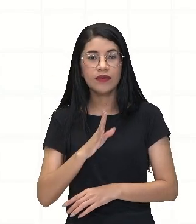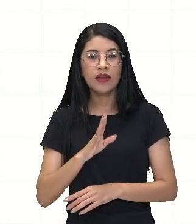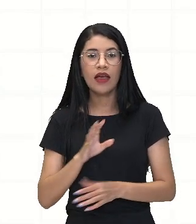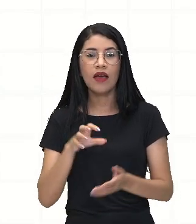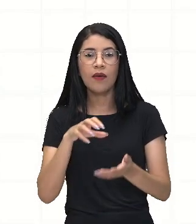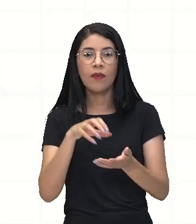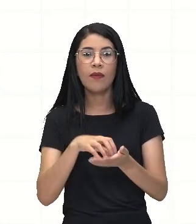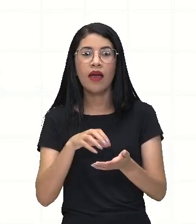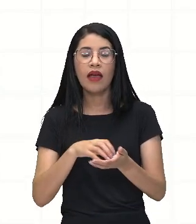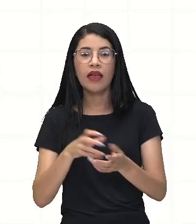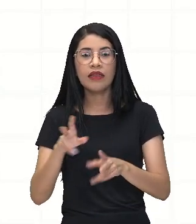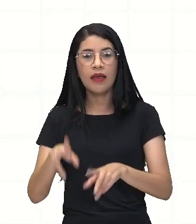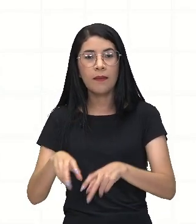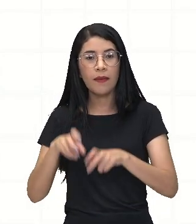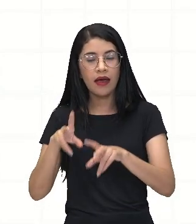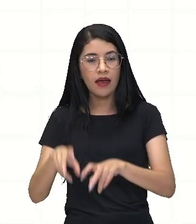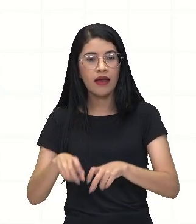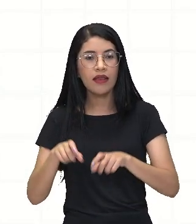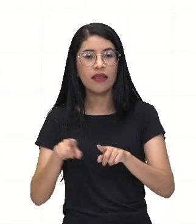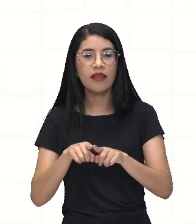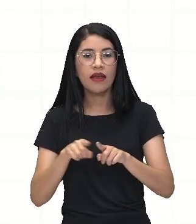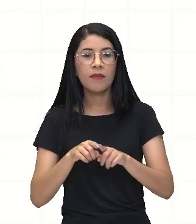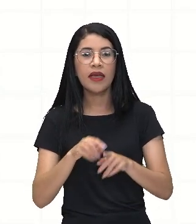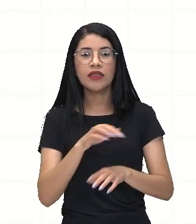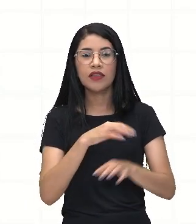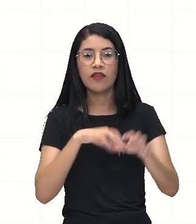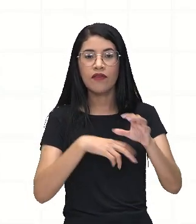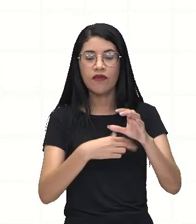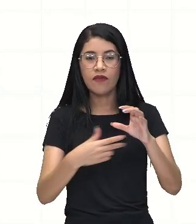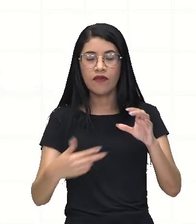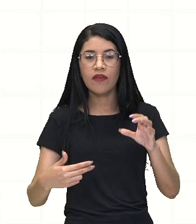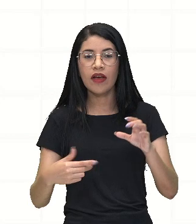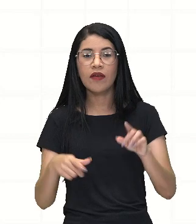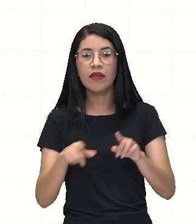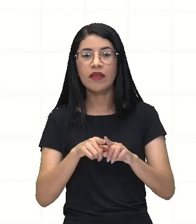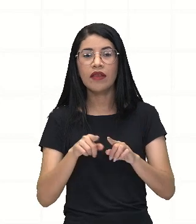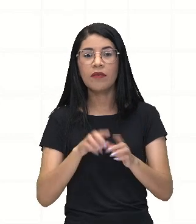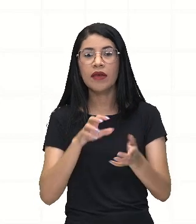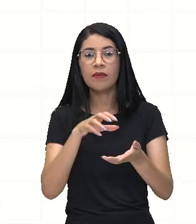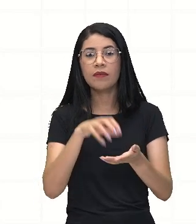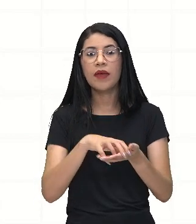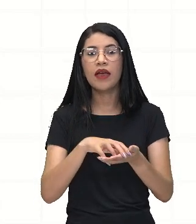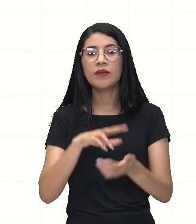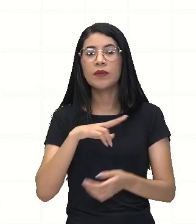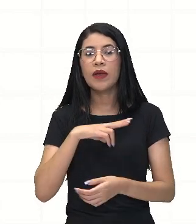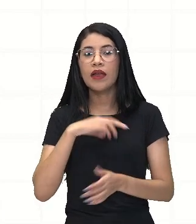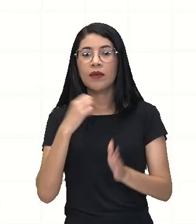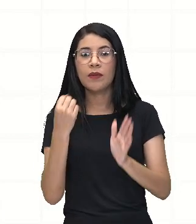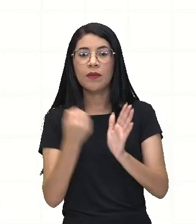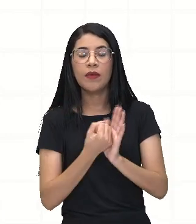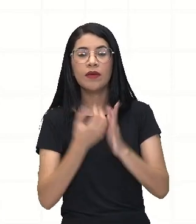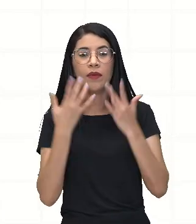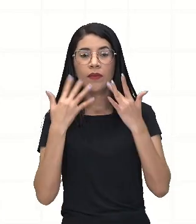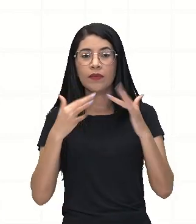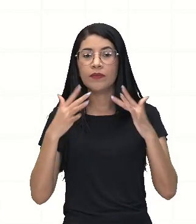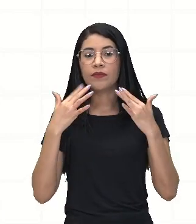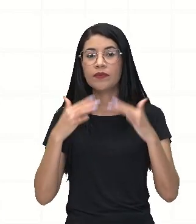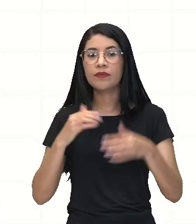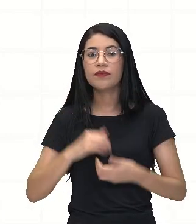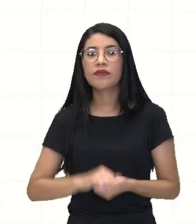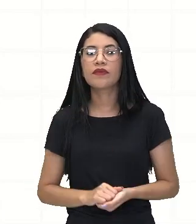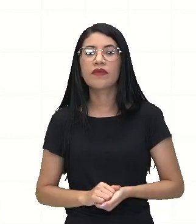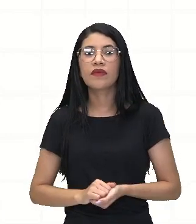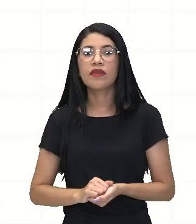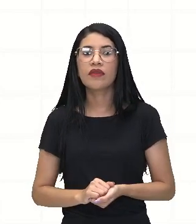de fauna, reserva de desenvolvimento sustentável e reserva particular do patrimônio natural, tá?